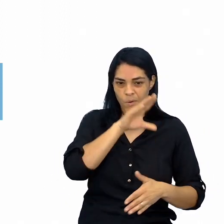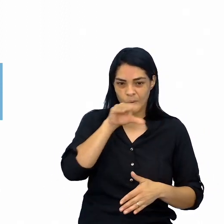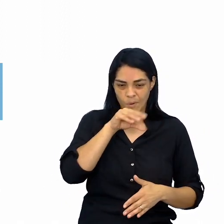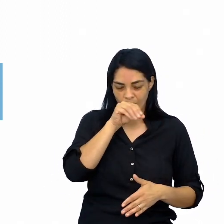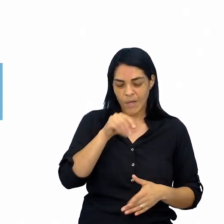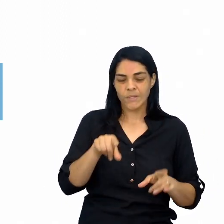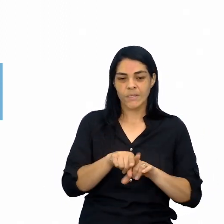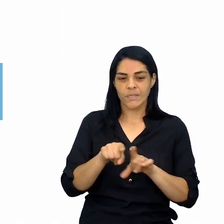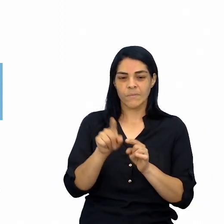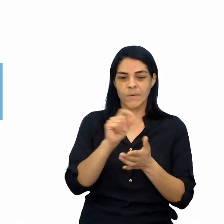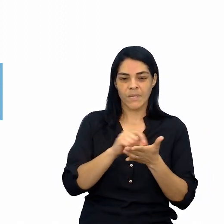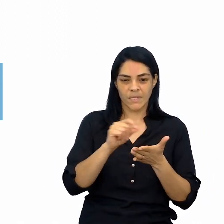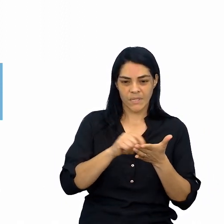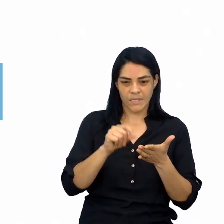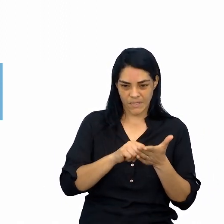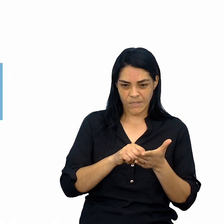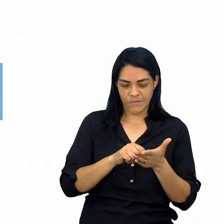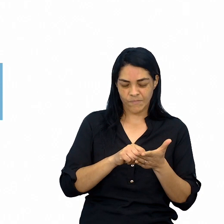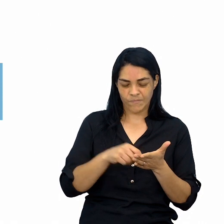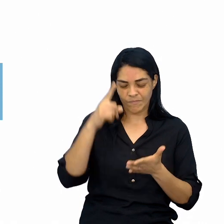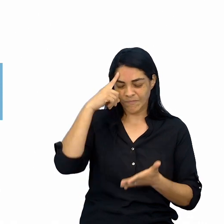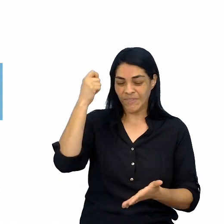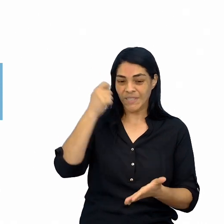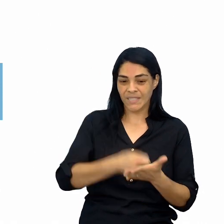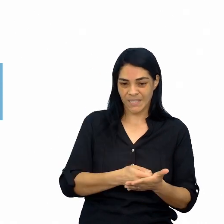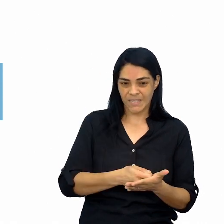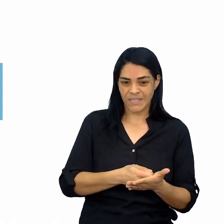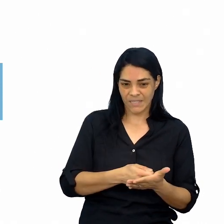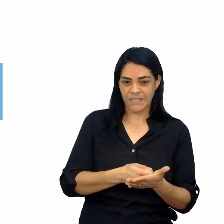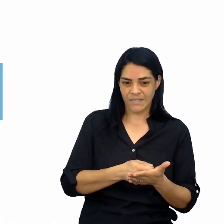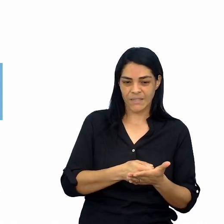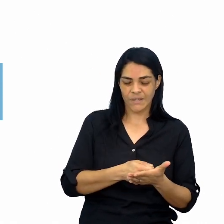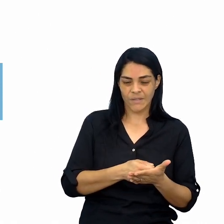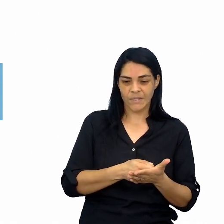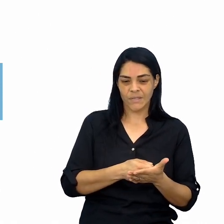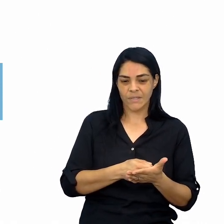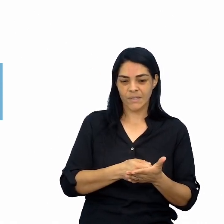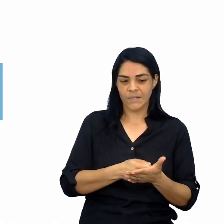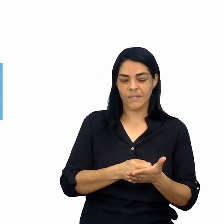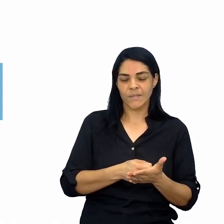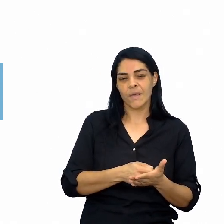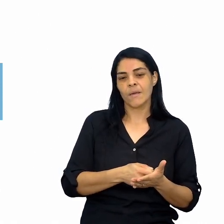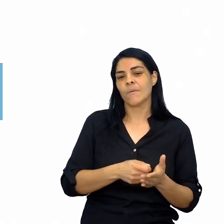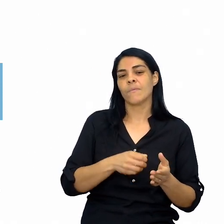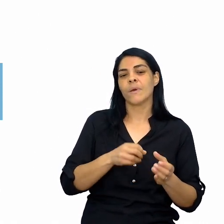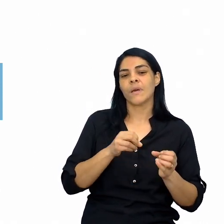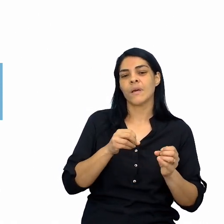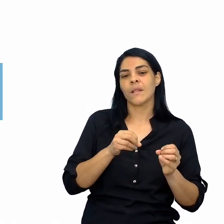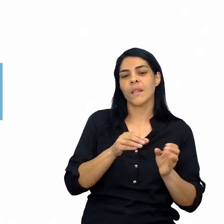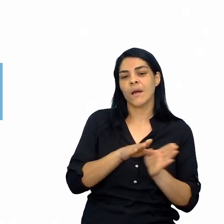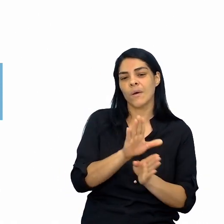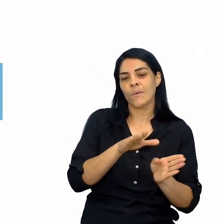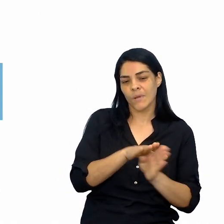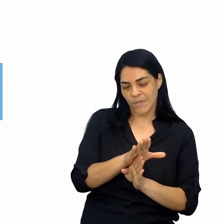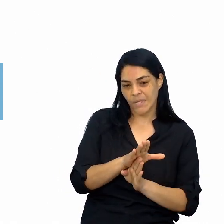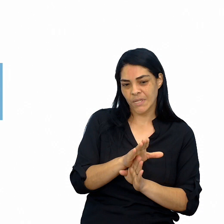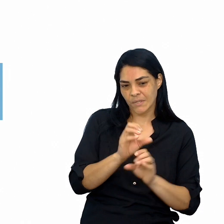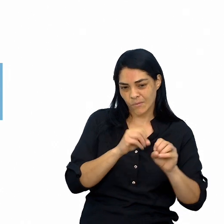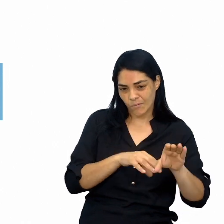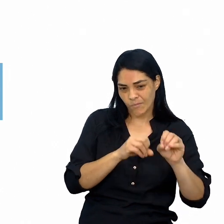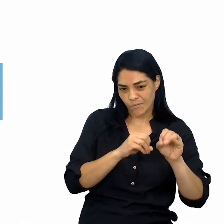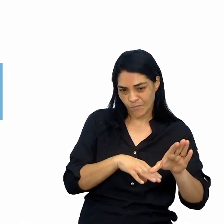escritos. A decisão pelas instruções de montagem, texto